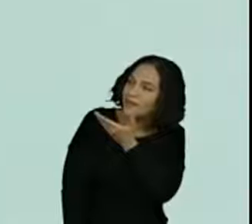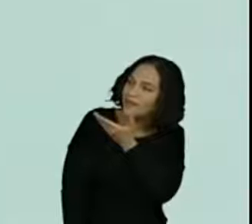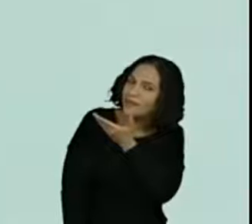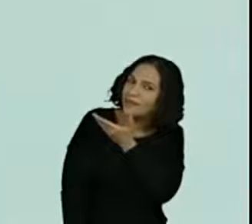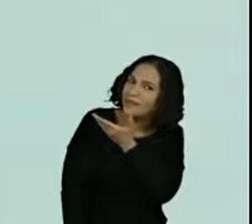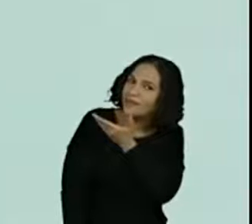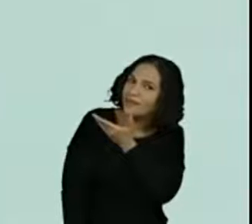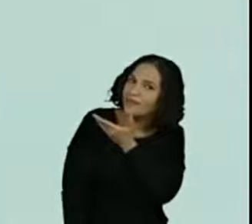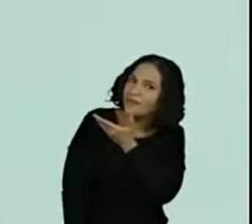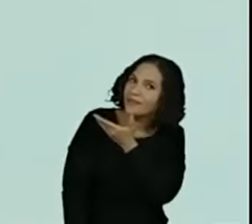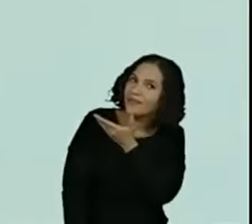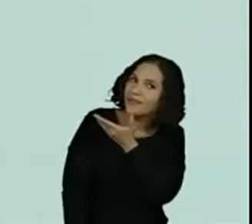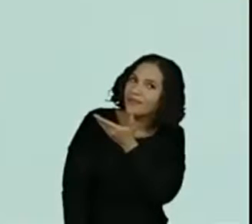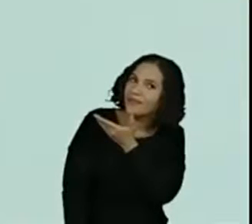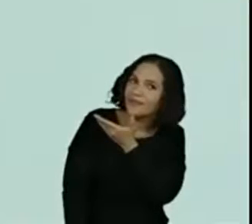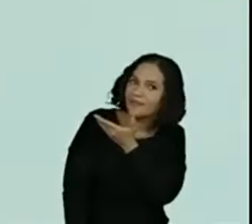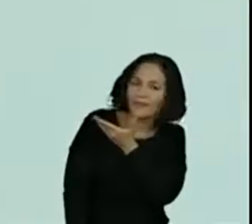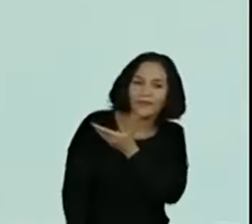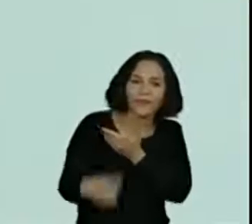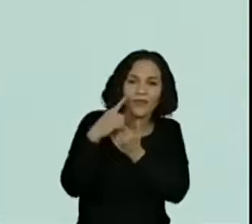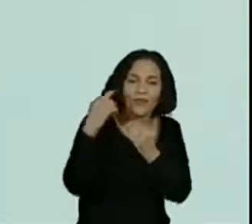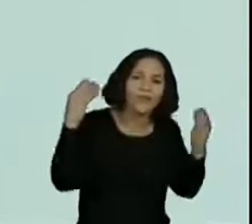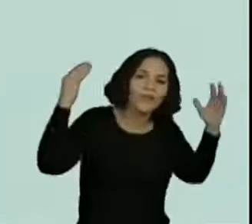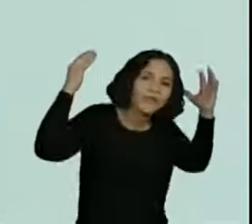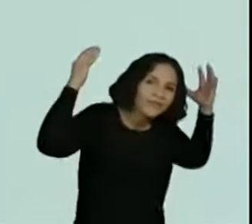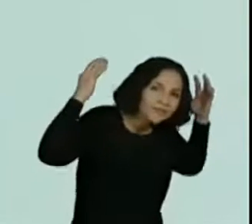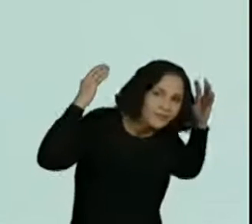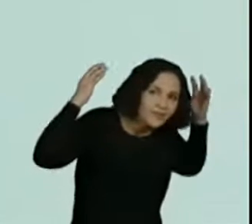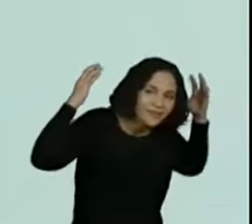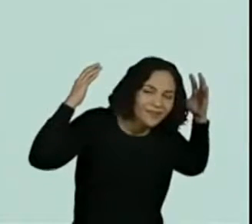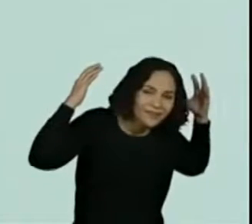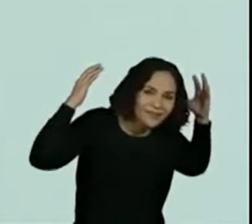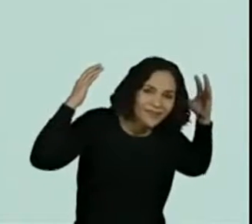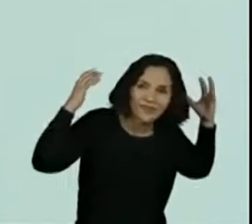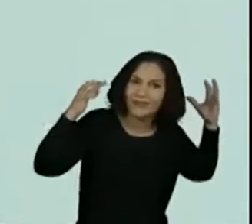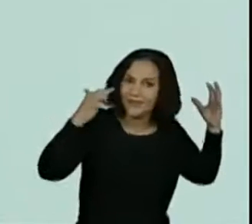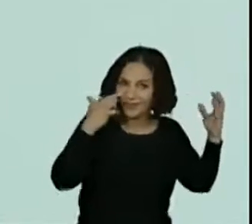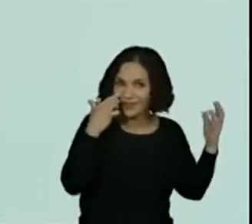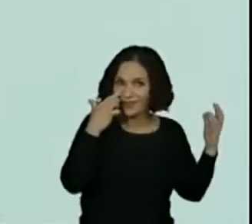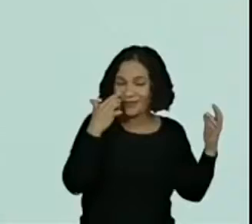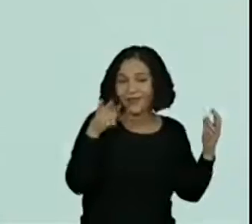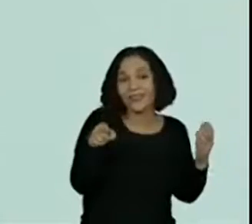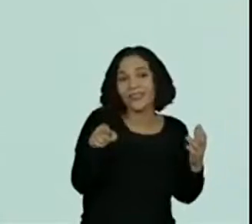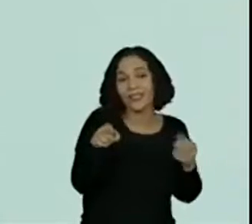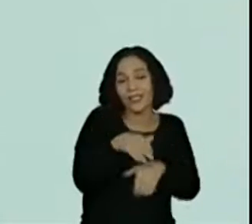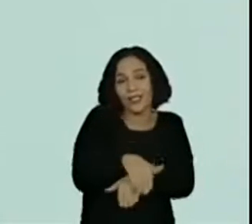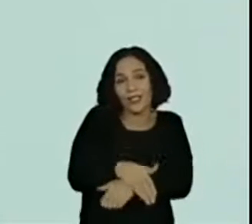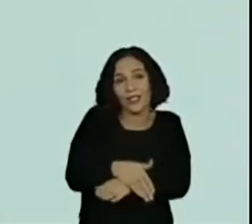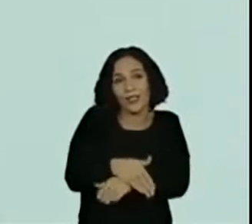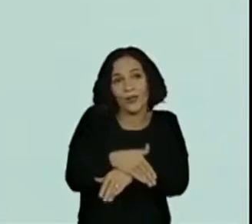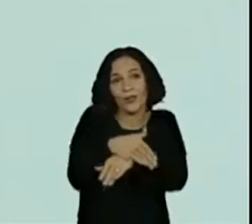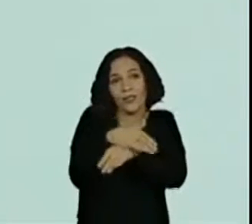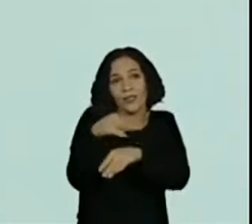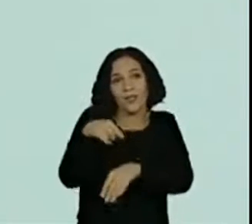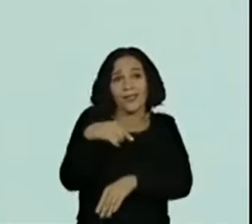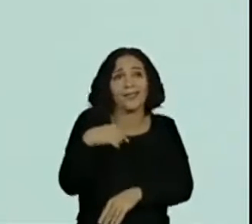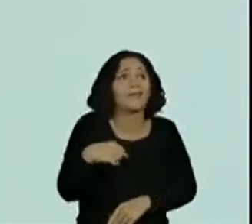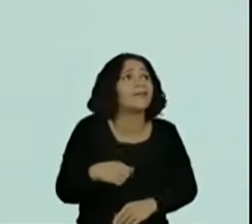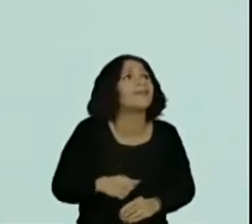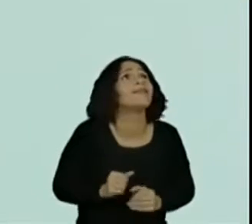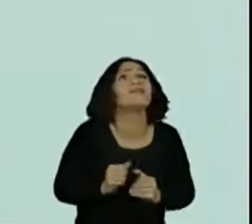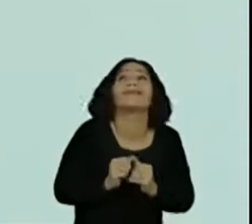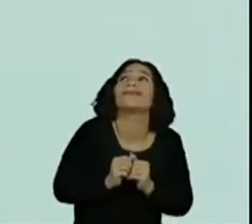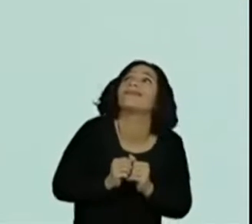olha a formiga em cima da nossa personagem aí, olha aí. E a Joaninha tá aqui embaixo, olha, ó. A carinha dela. A carinha